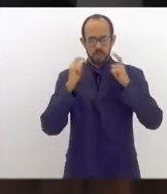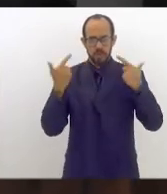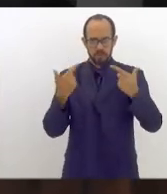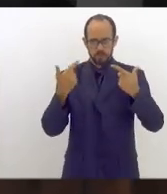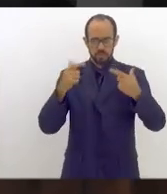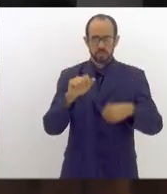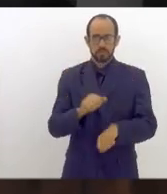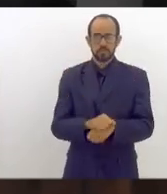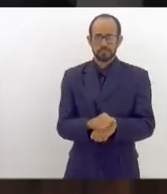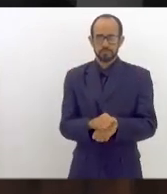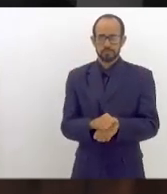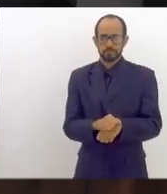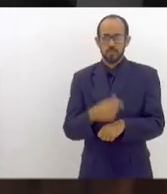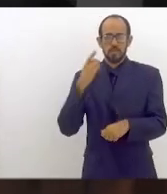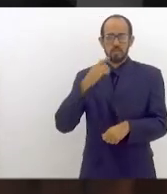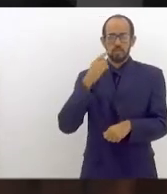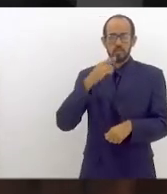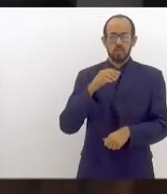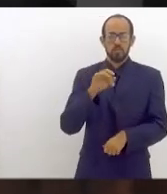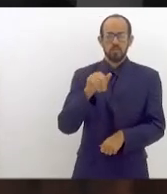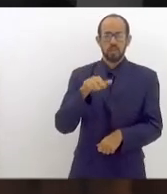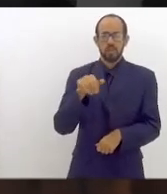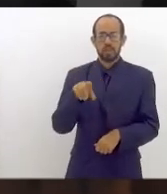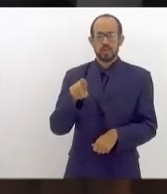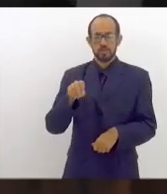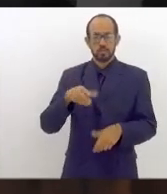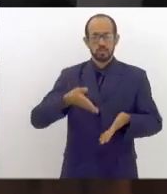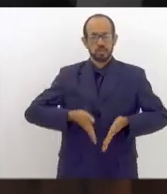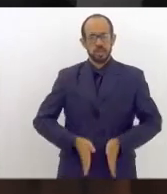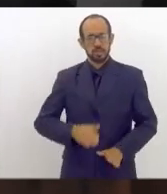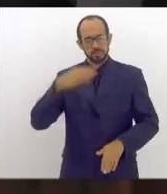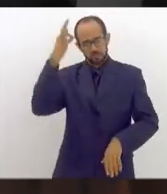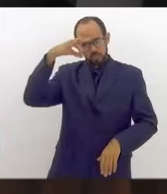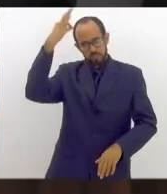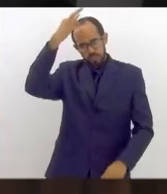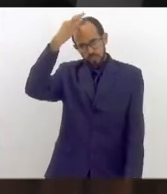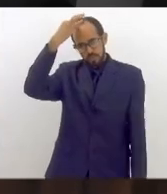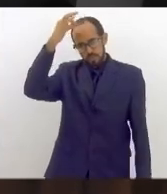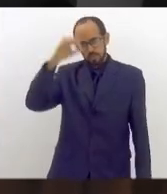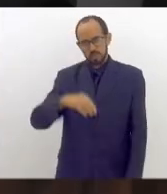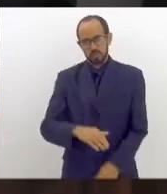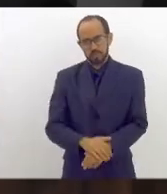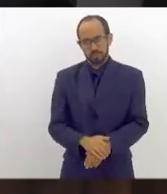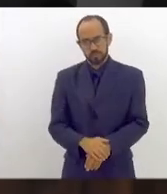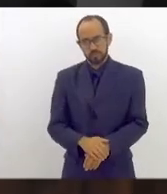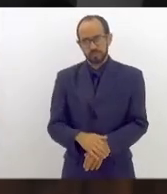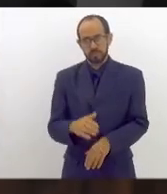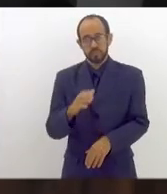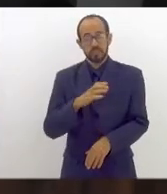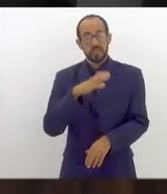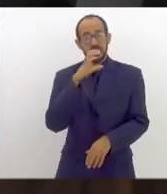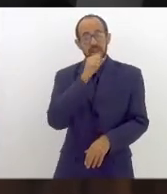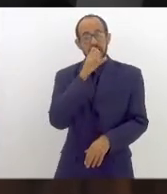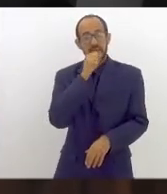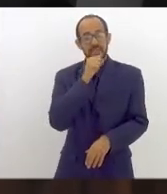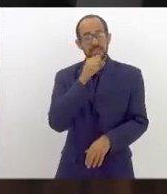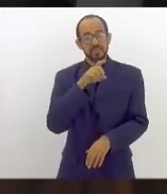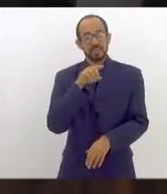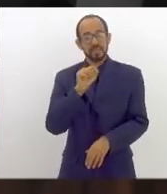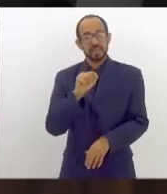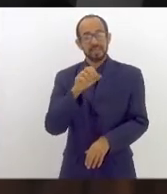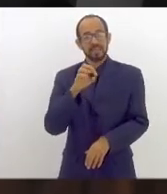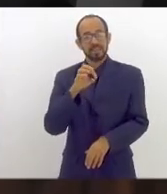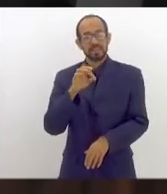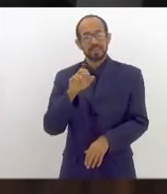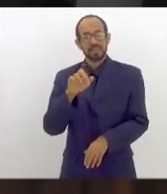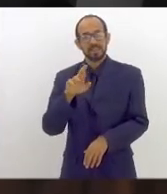Doutor Desembargador Fernando Antônio de Almeida natural do Espírito Santo de Laranja da Terra bonito nome